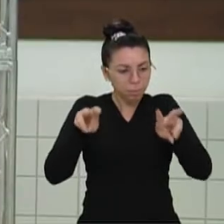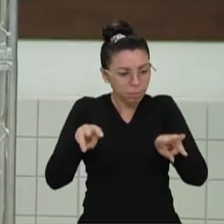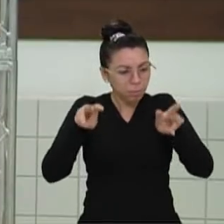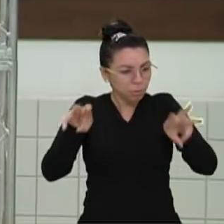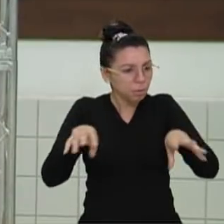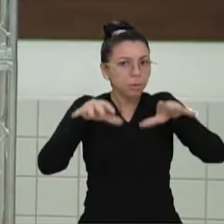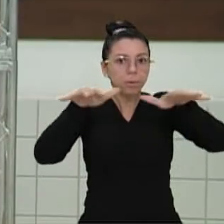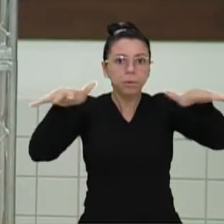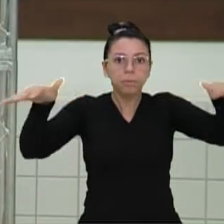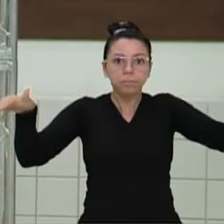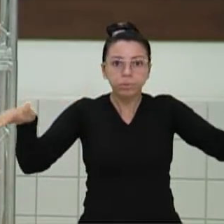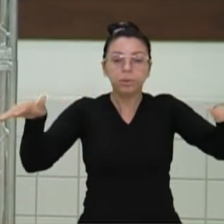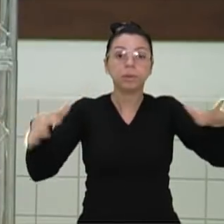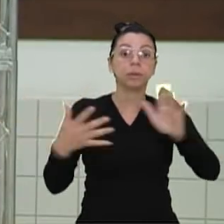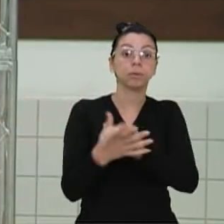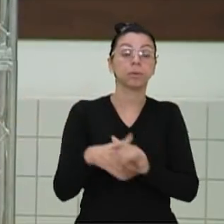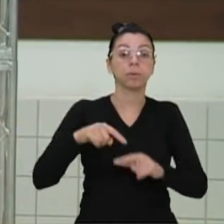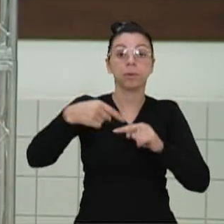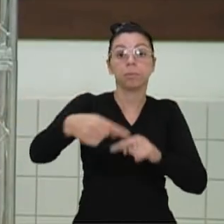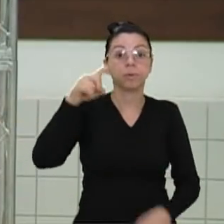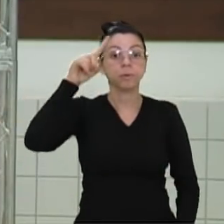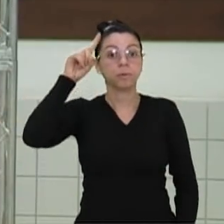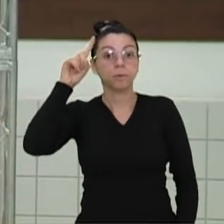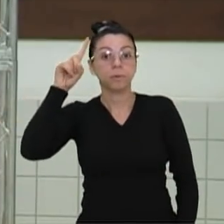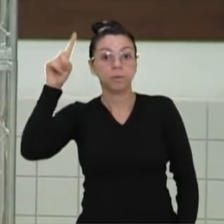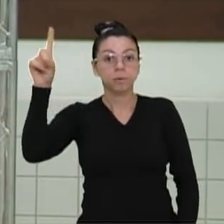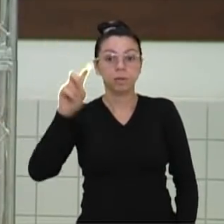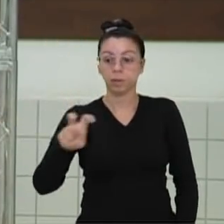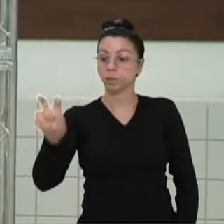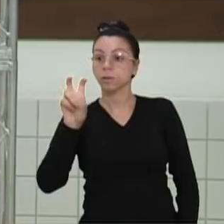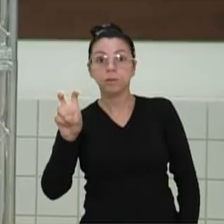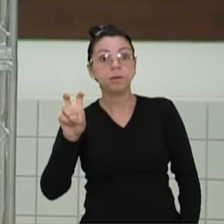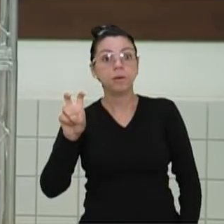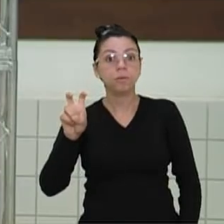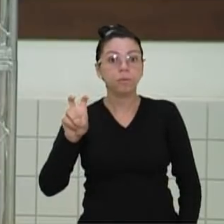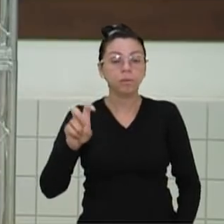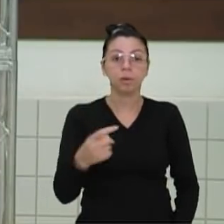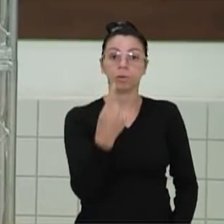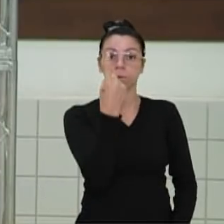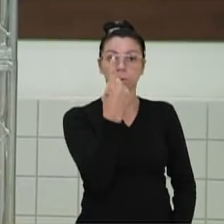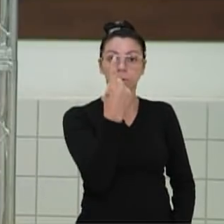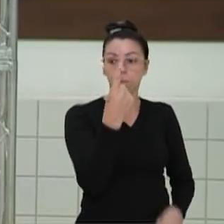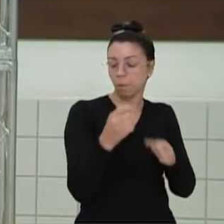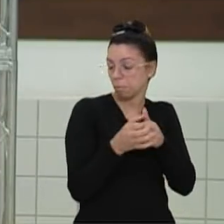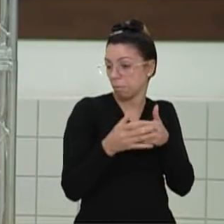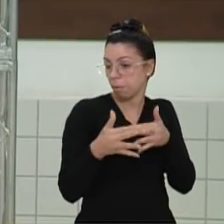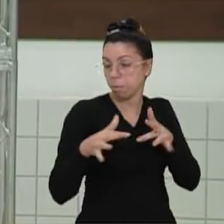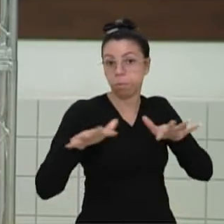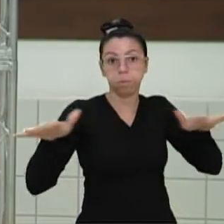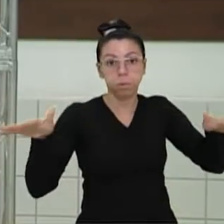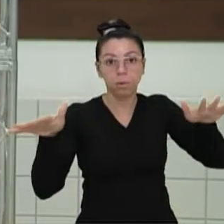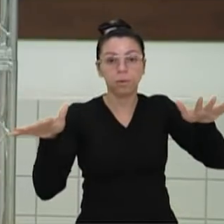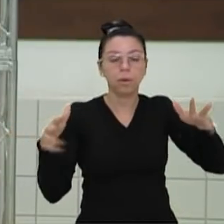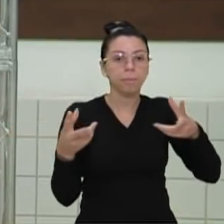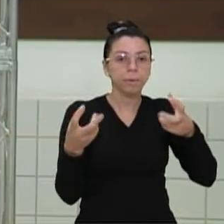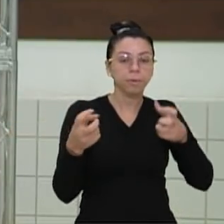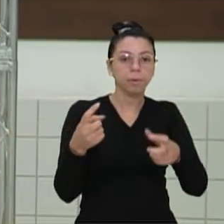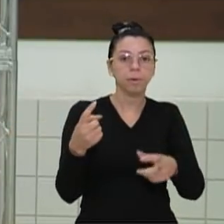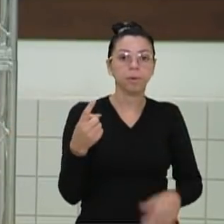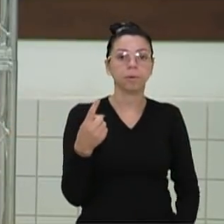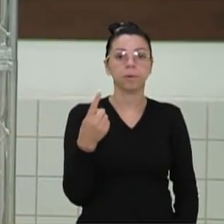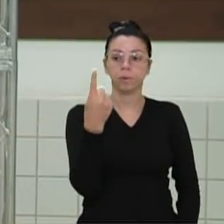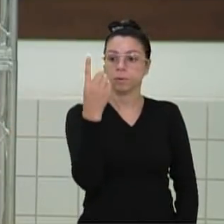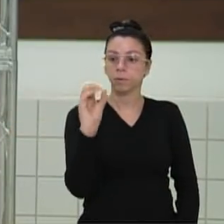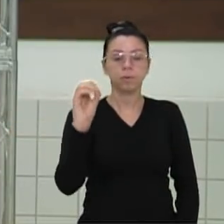dias já sai de 1 para 2 pessoas, 32 pessoas infectadas. Olha a proporção disso. Depois de 10 dias